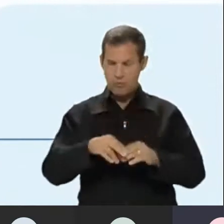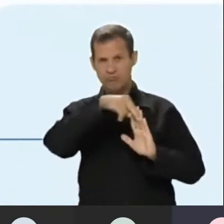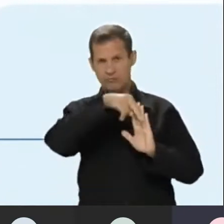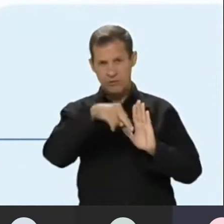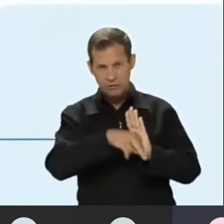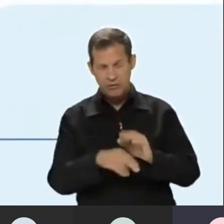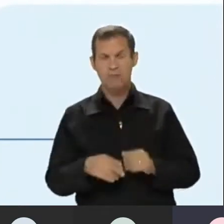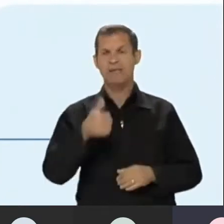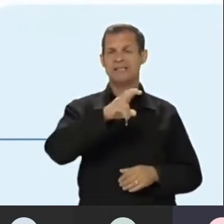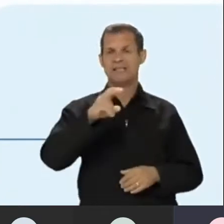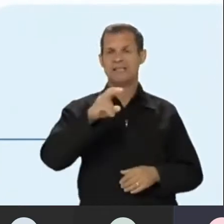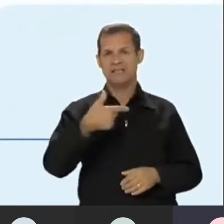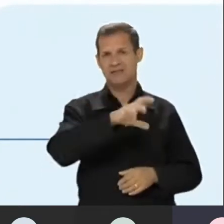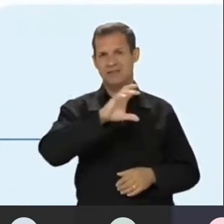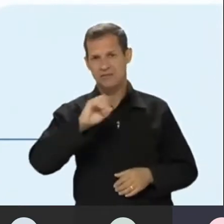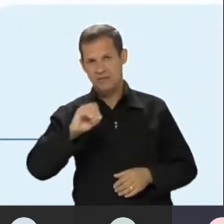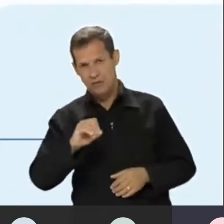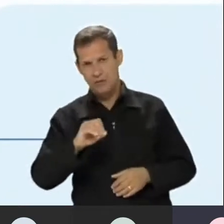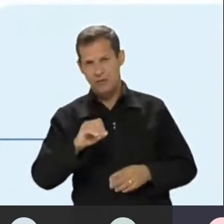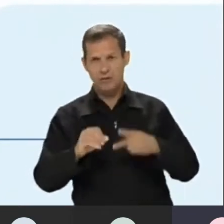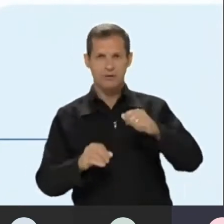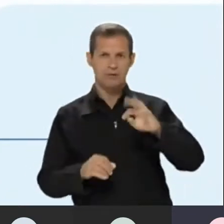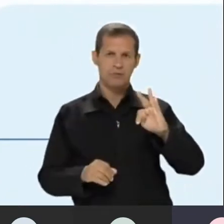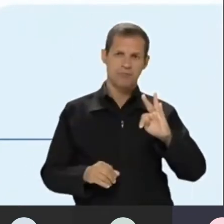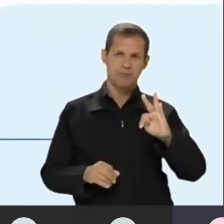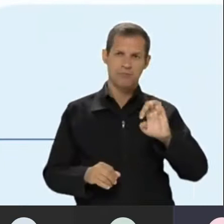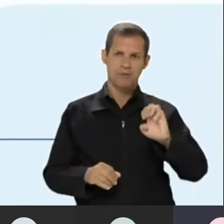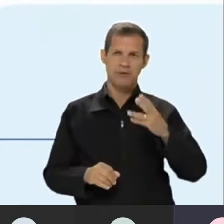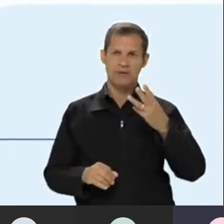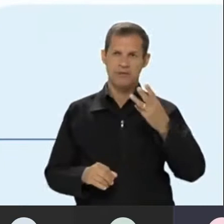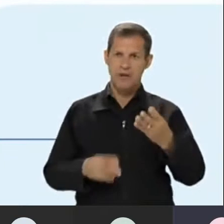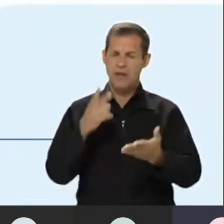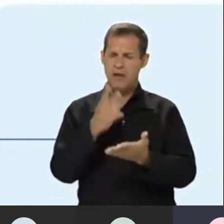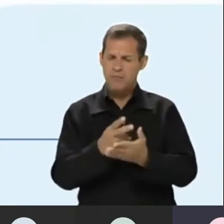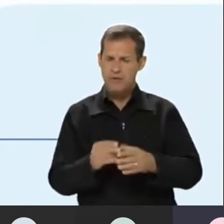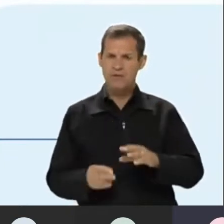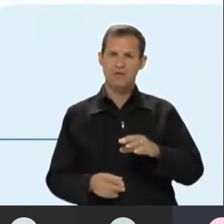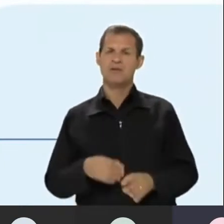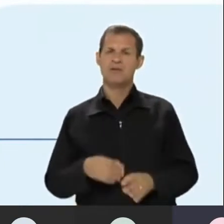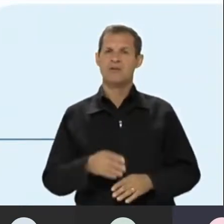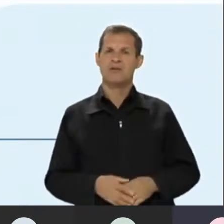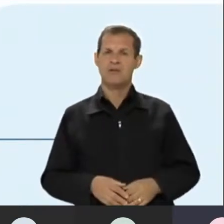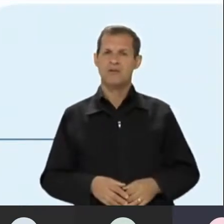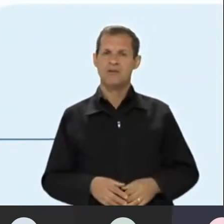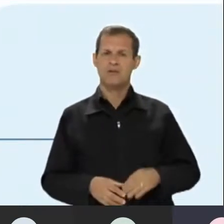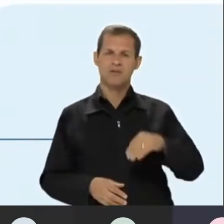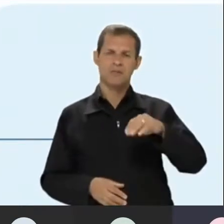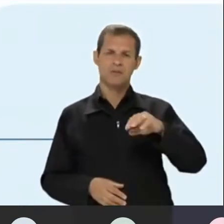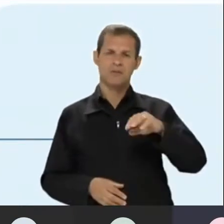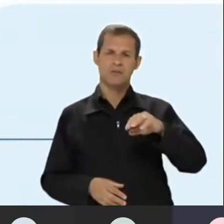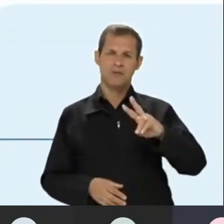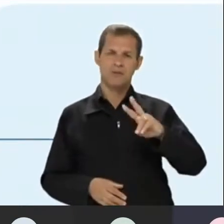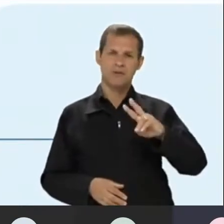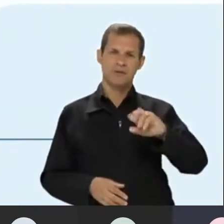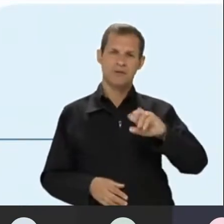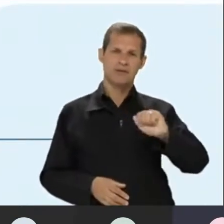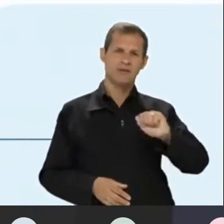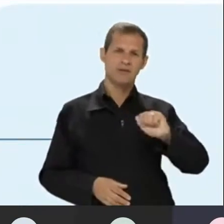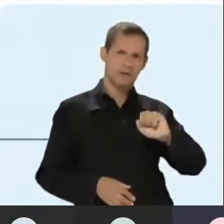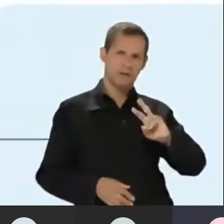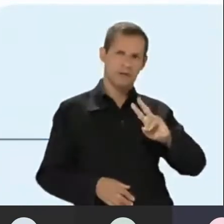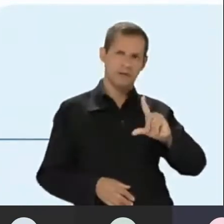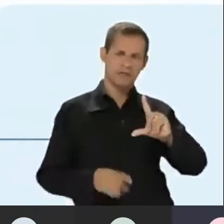nossa norma 15220, parte 3, tá? Que a gente vai pegar essas mesmas variáveis, e aí essas letras, vou mostrar aqui